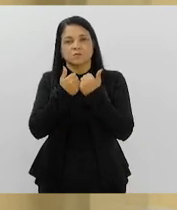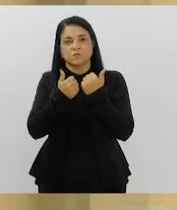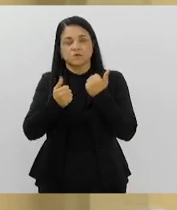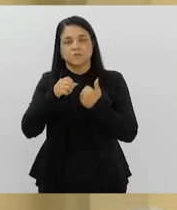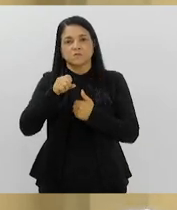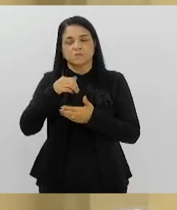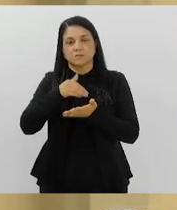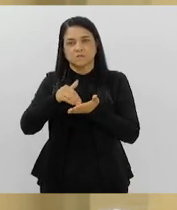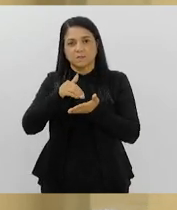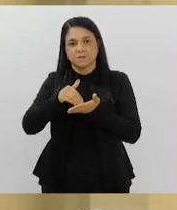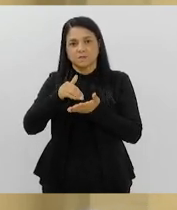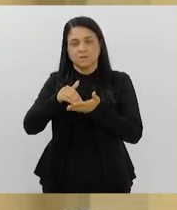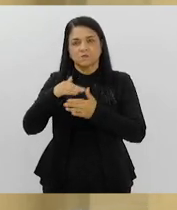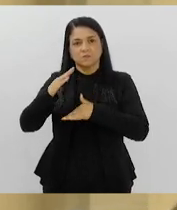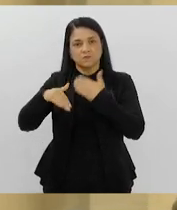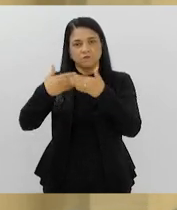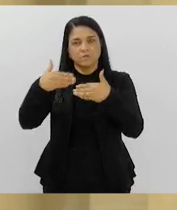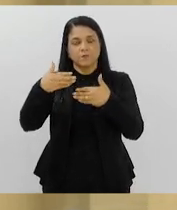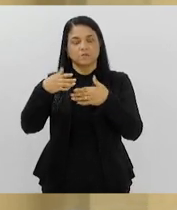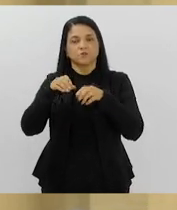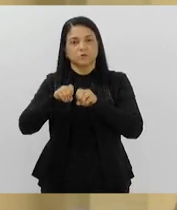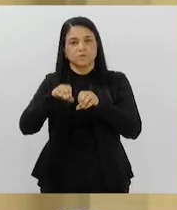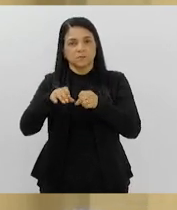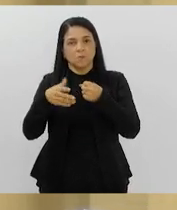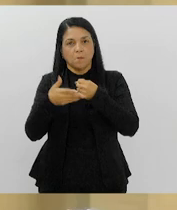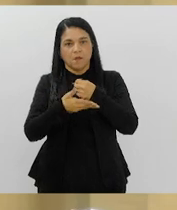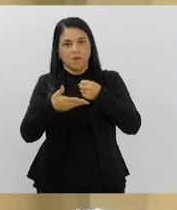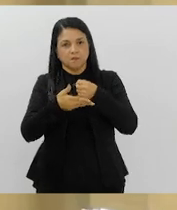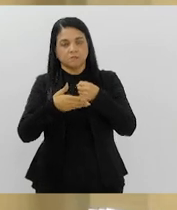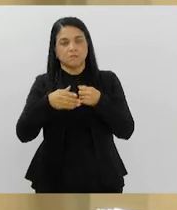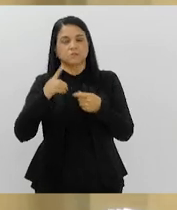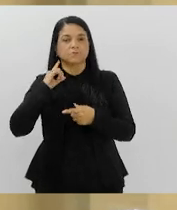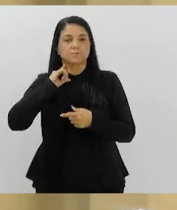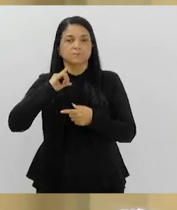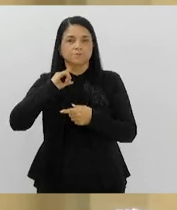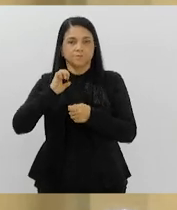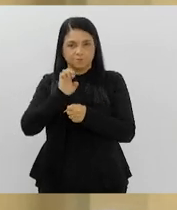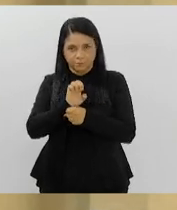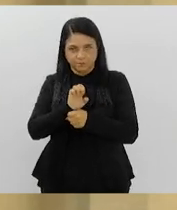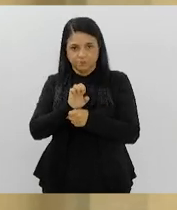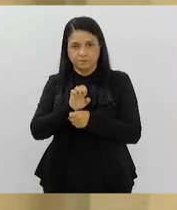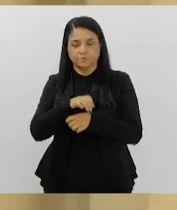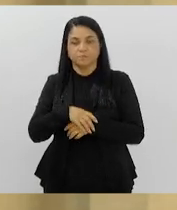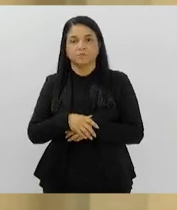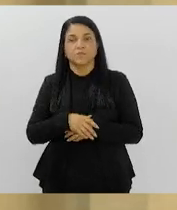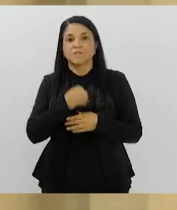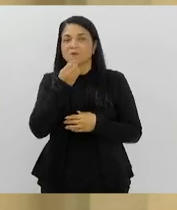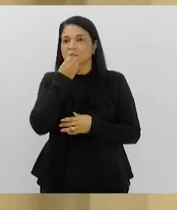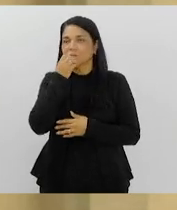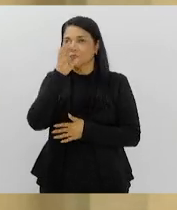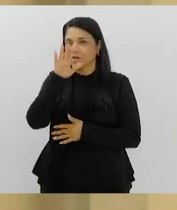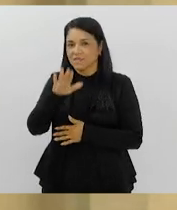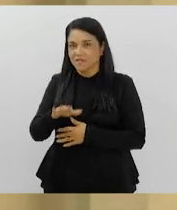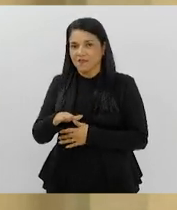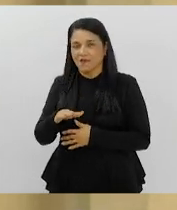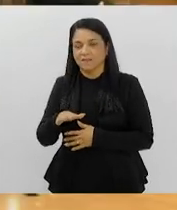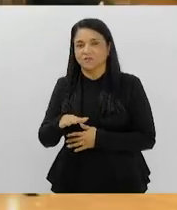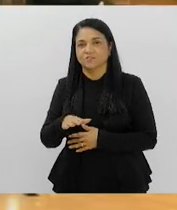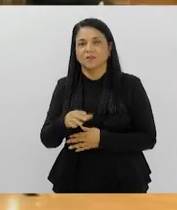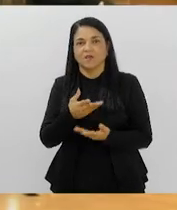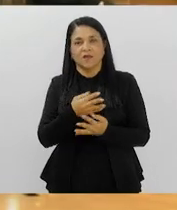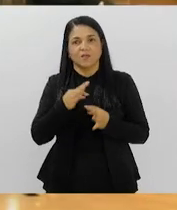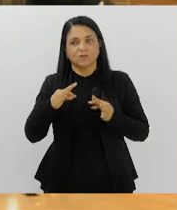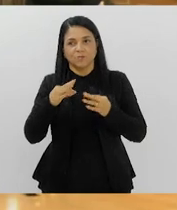Desenvolvimento de Educação Básica do Estado de Minas Gerais. Bem, boa tarde a todos. Tá